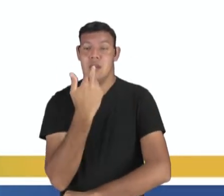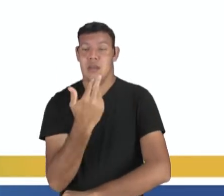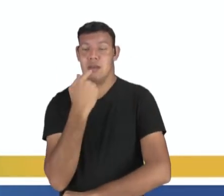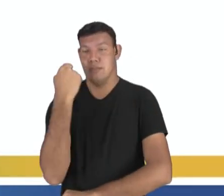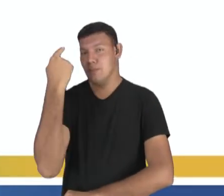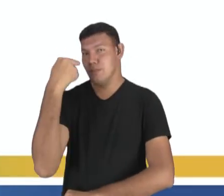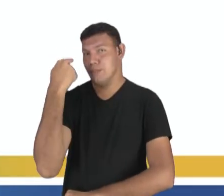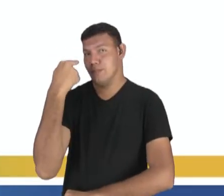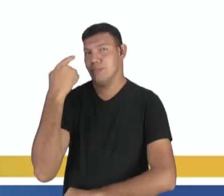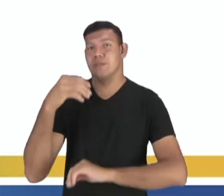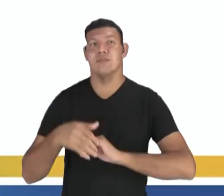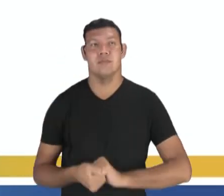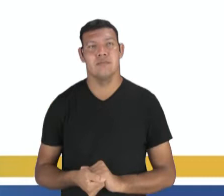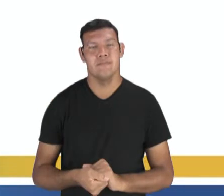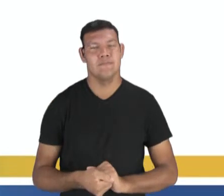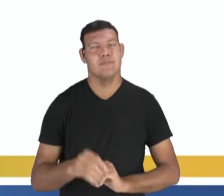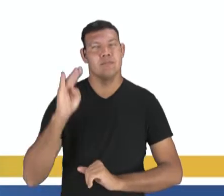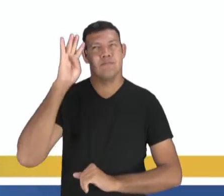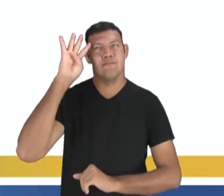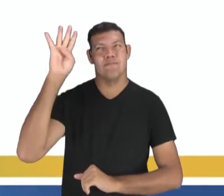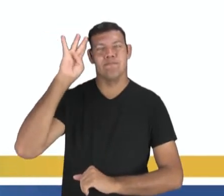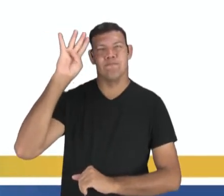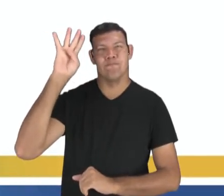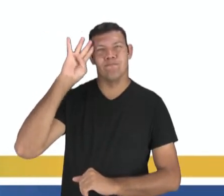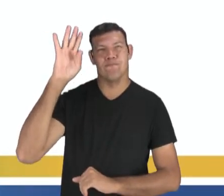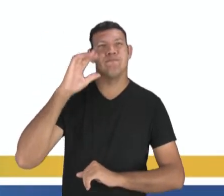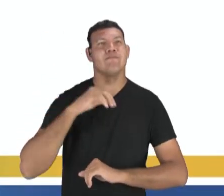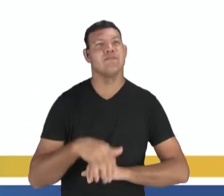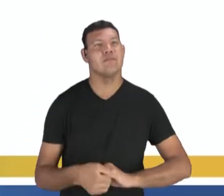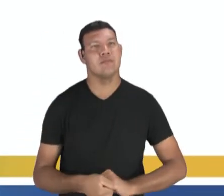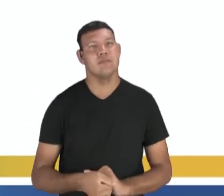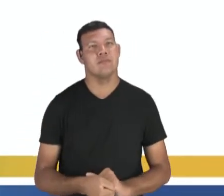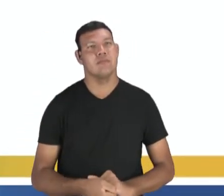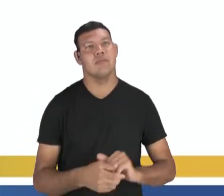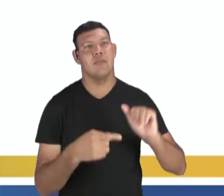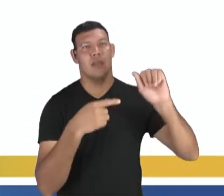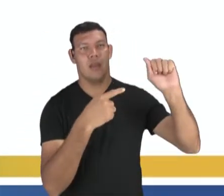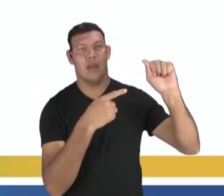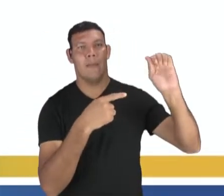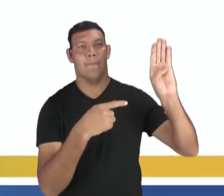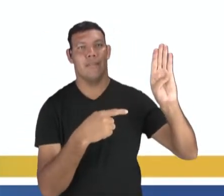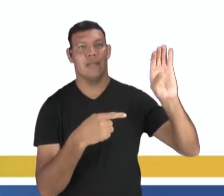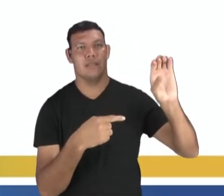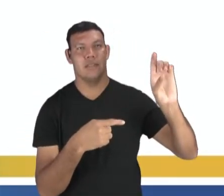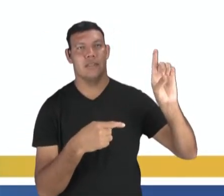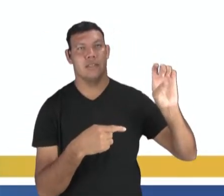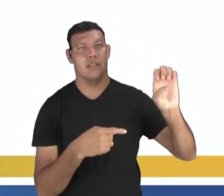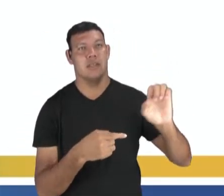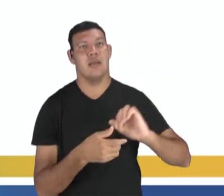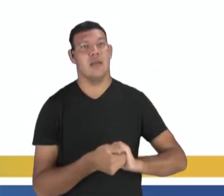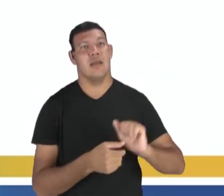espanhol bom Então imagina pessoal nós temos aí cinco alternativas